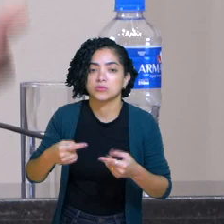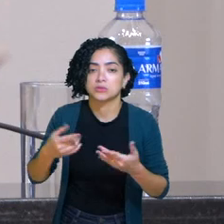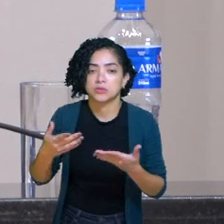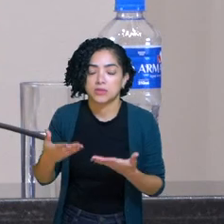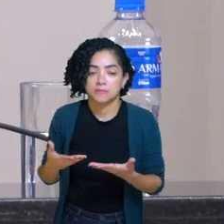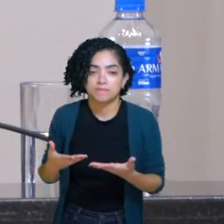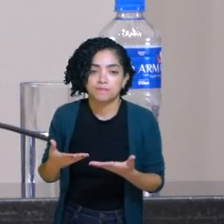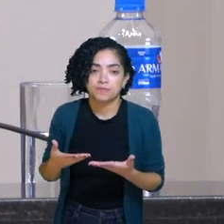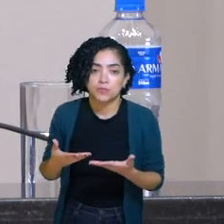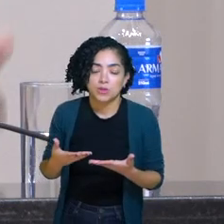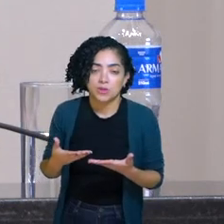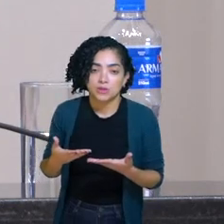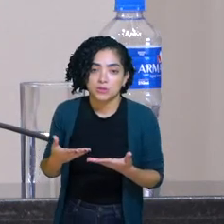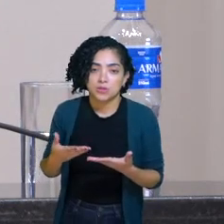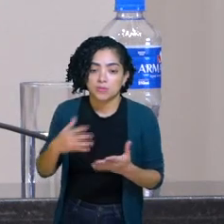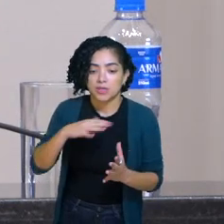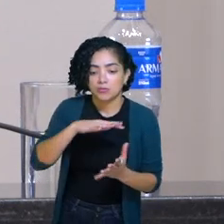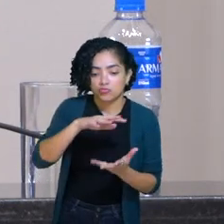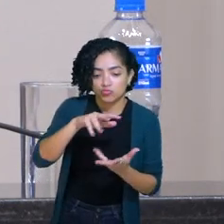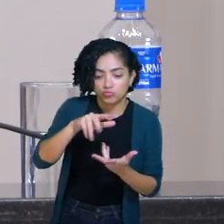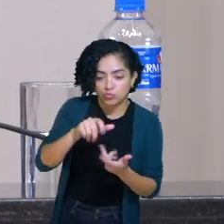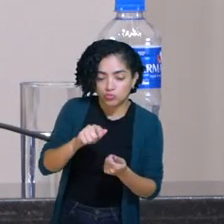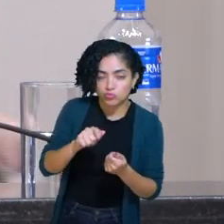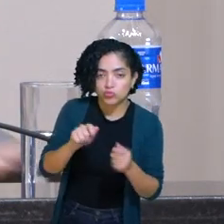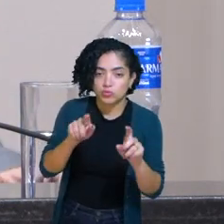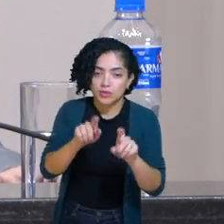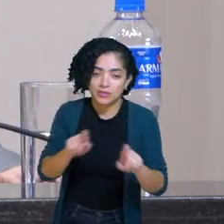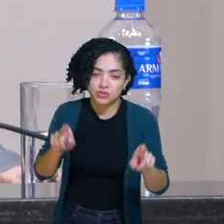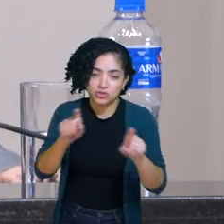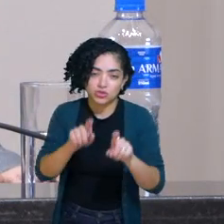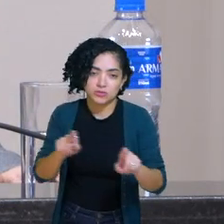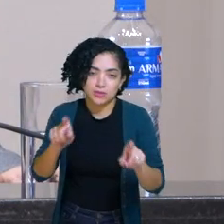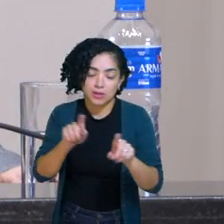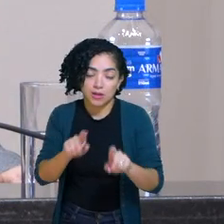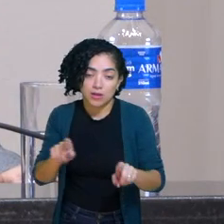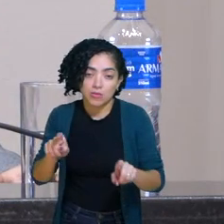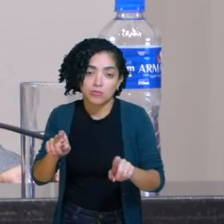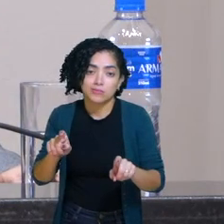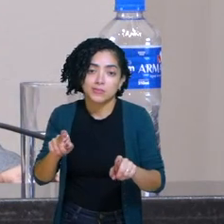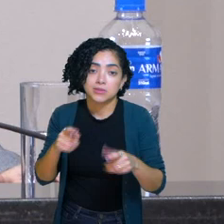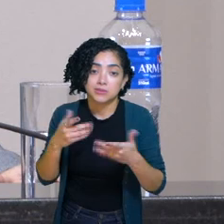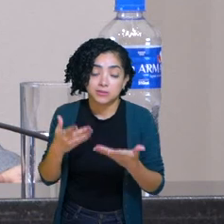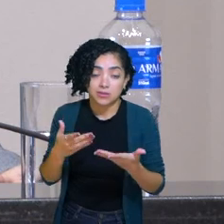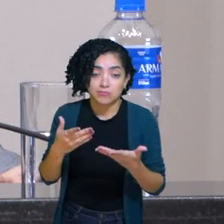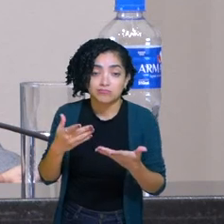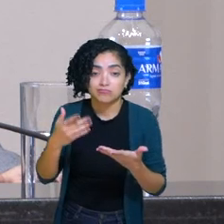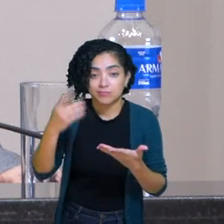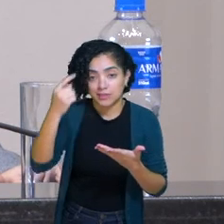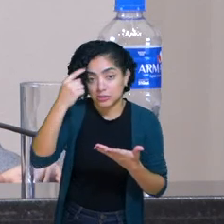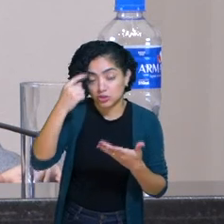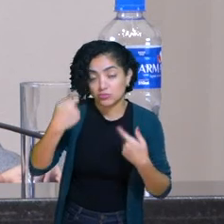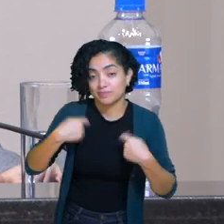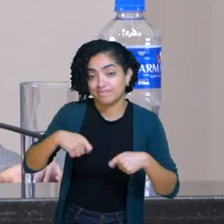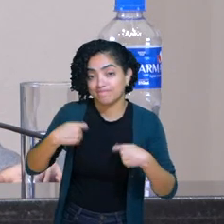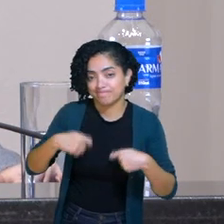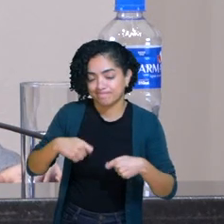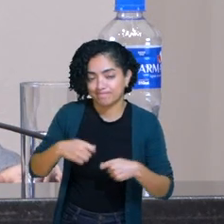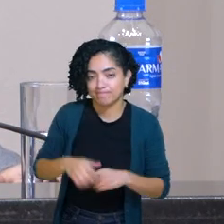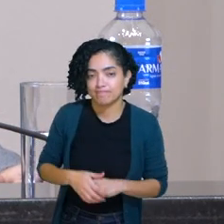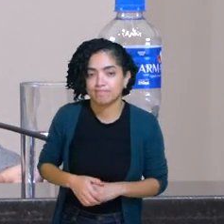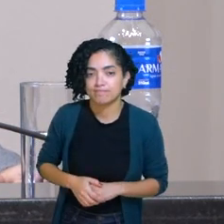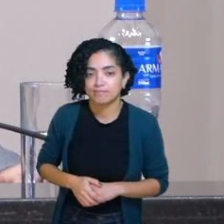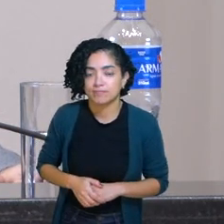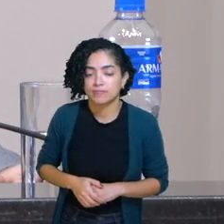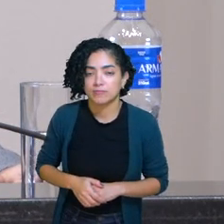né do do mundo digital né então são aspectos aí que que precisamos pensar eh assegurar a